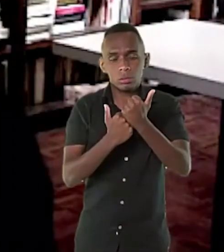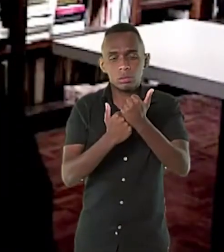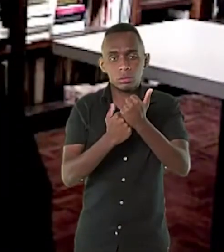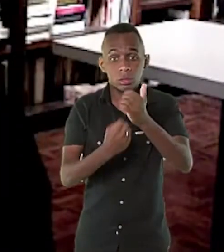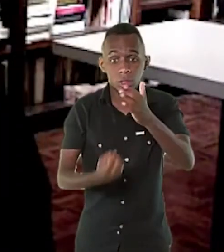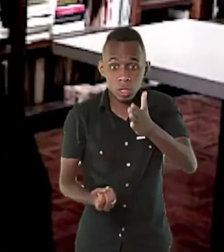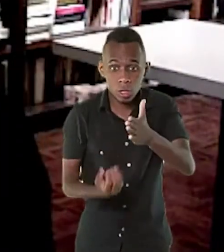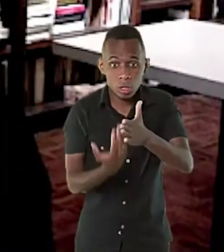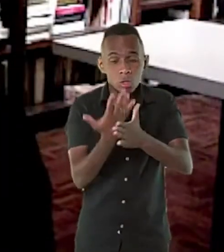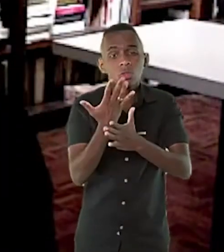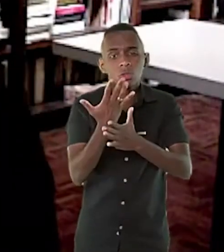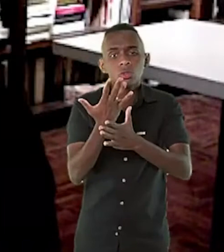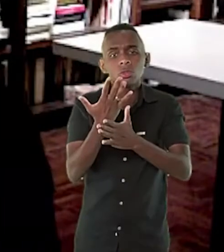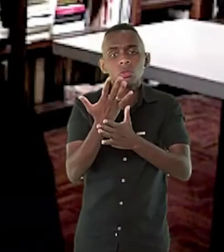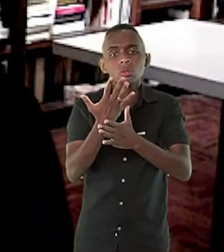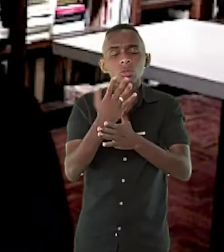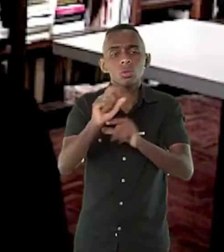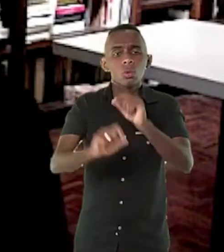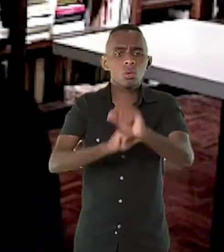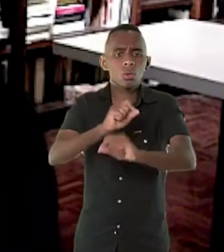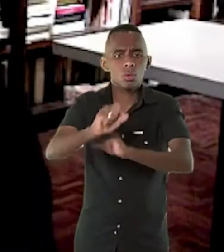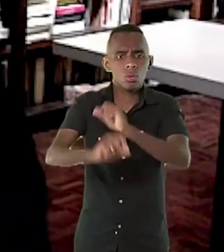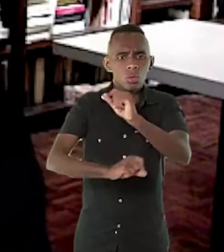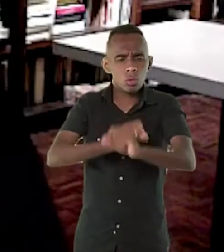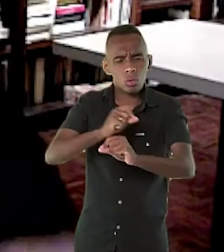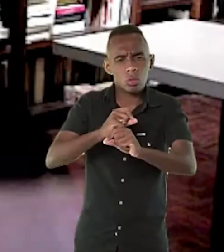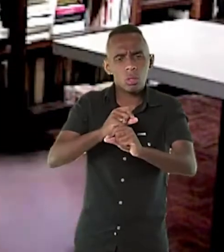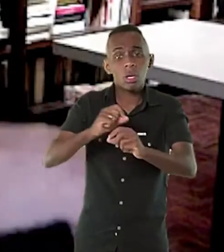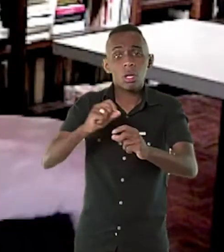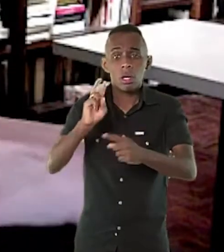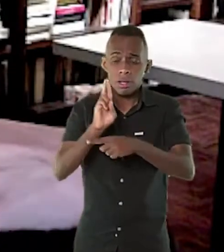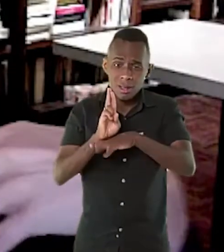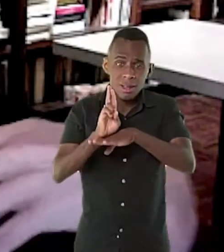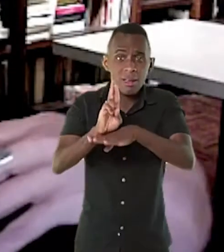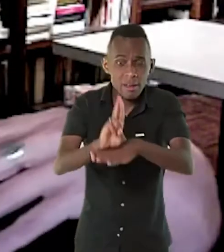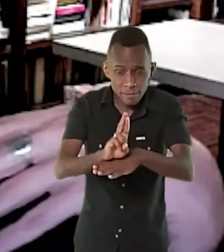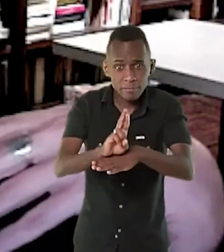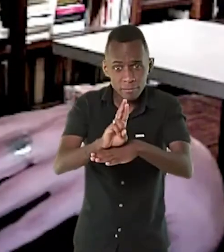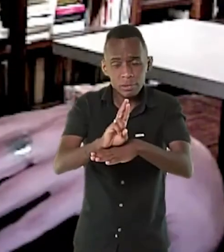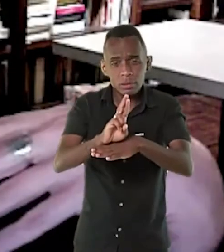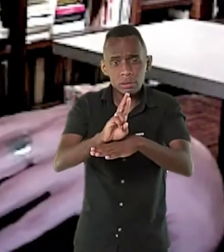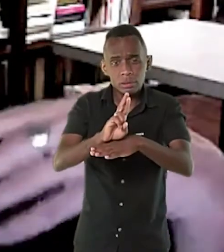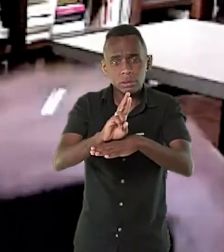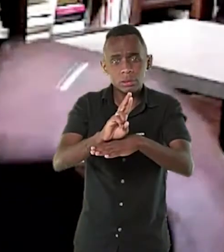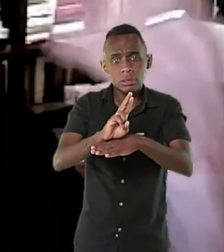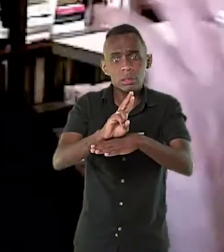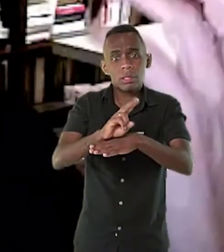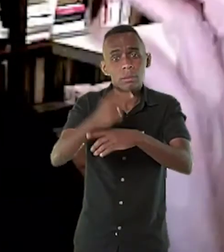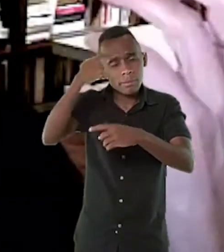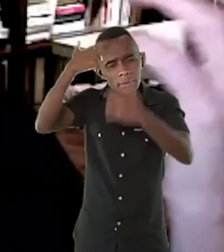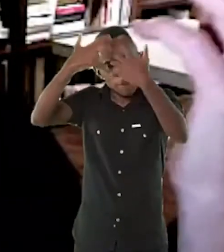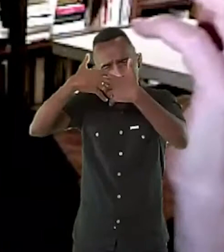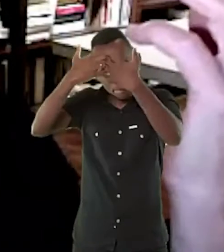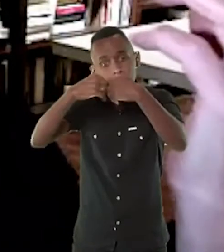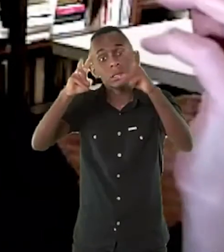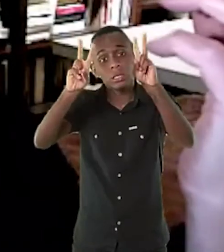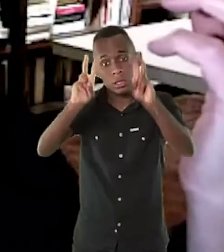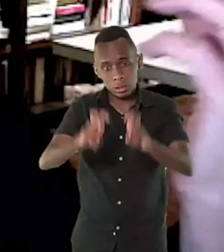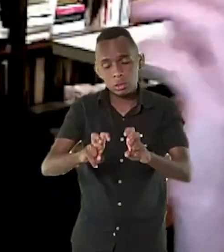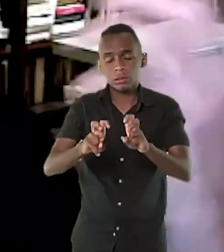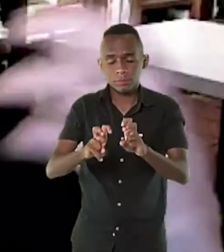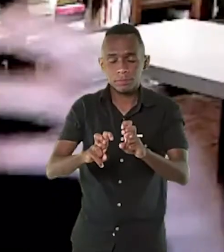criadores brilhantes que são referências aí para se pensar essa questão. O